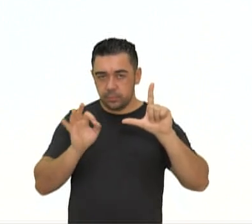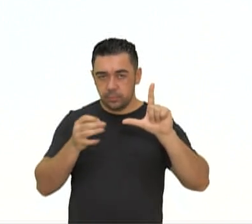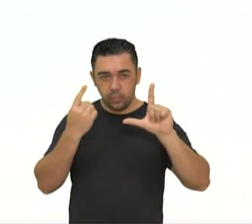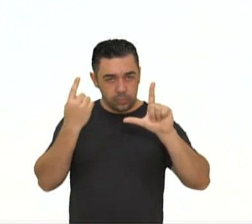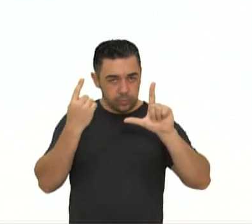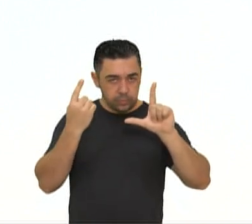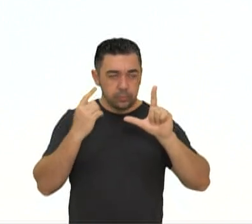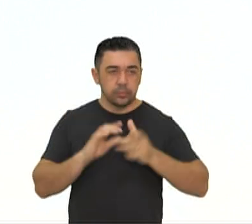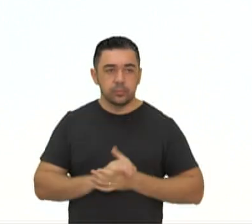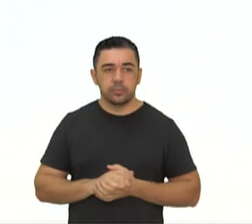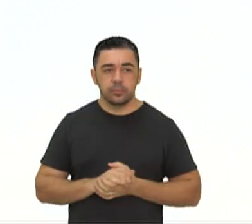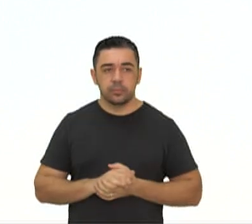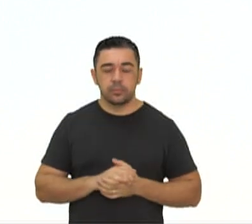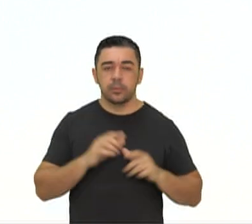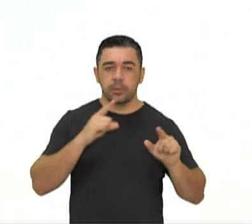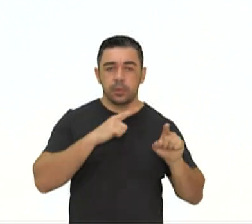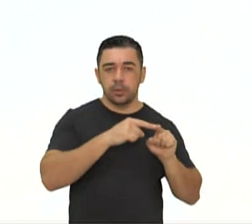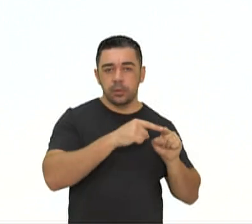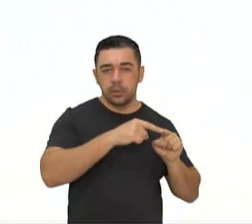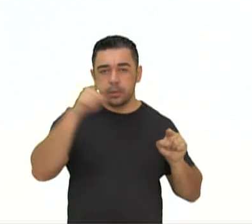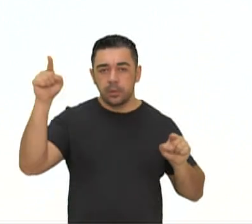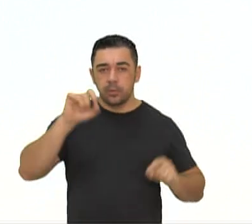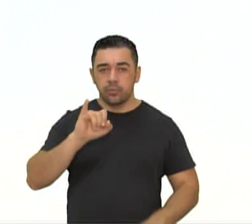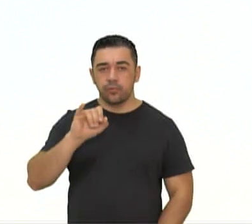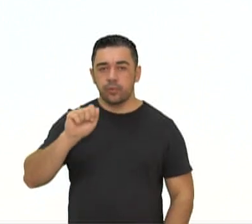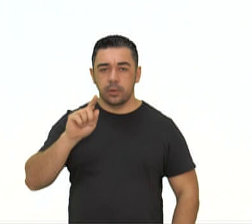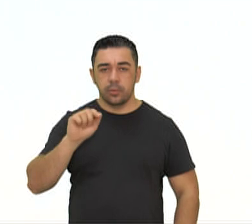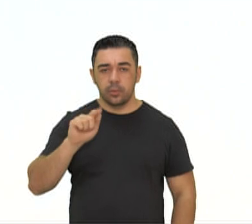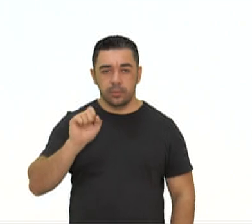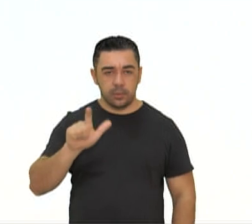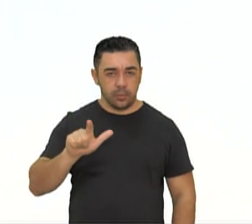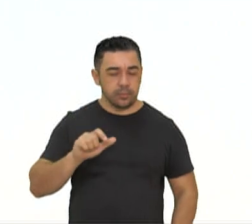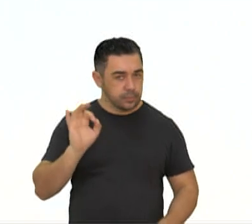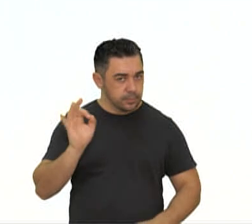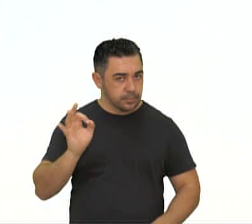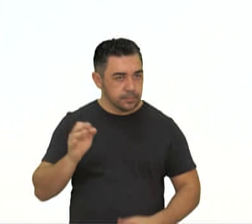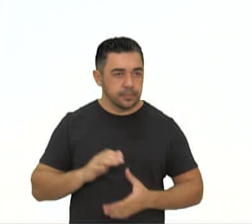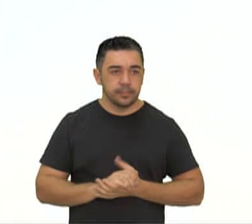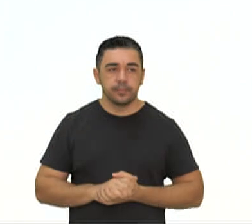um só dos ângulos internos e a diagonal destacada. Tudo bem?